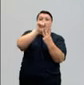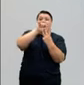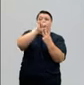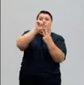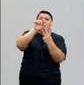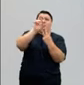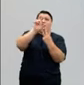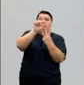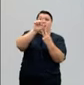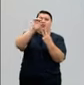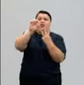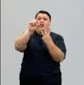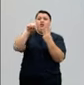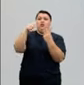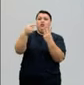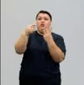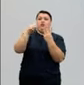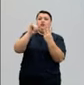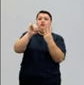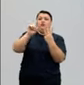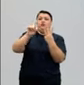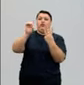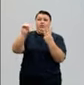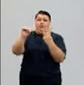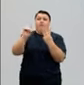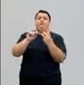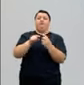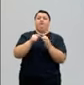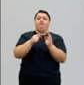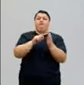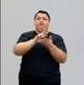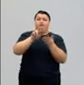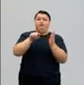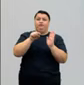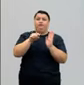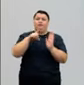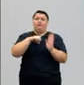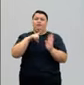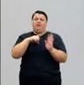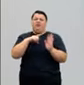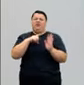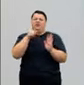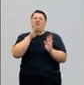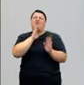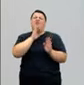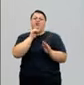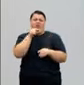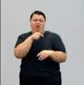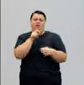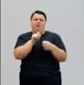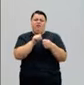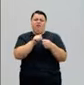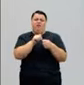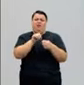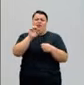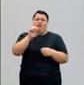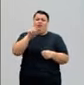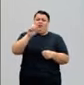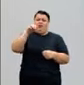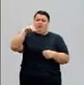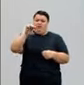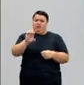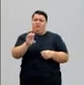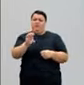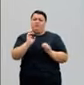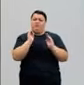forma, essa morfologia. Vocês devem estar mais familiarizados, quem faz algum